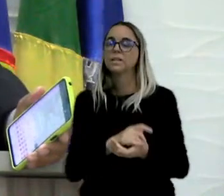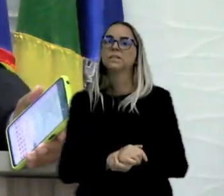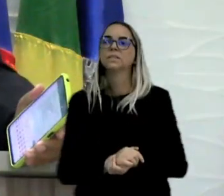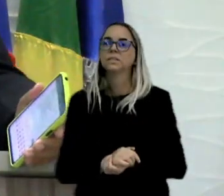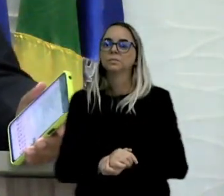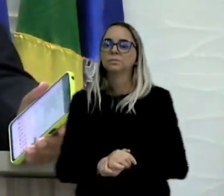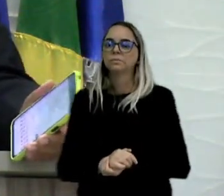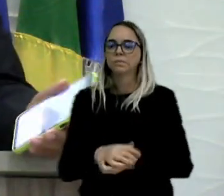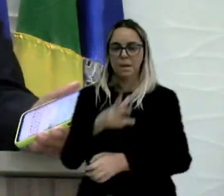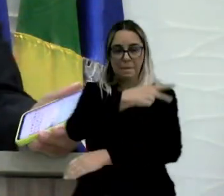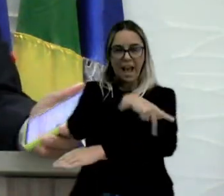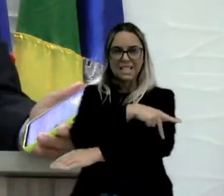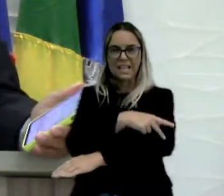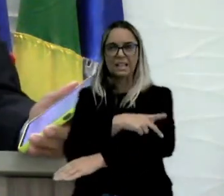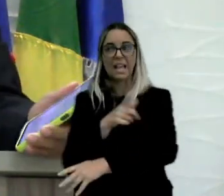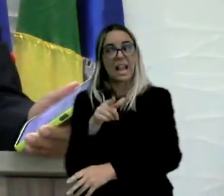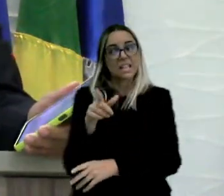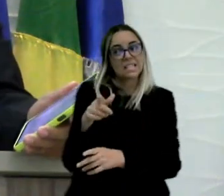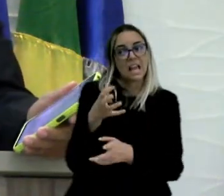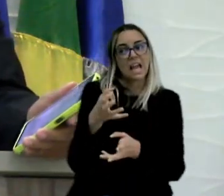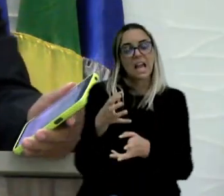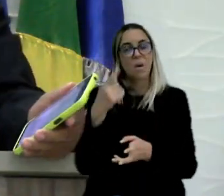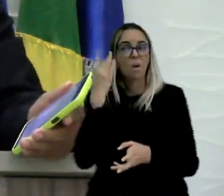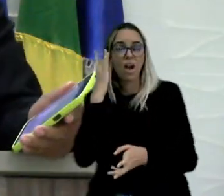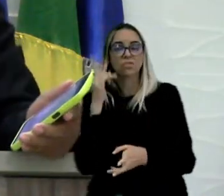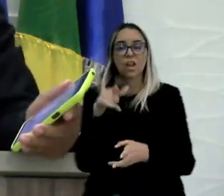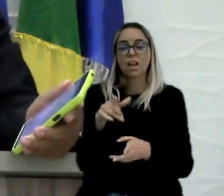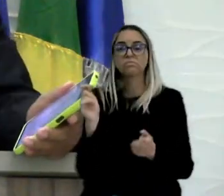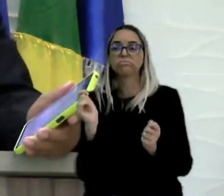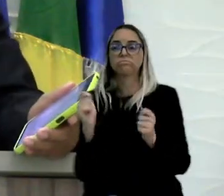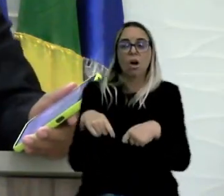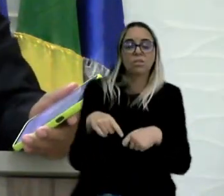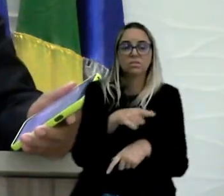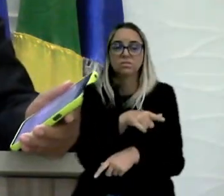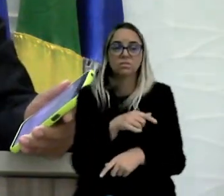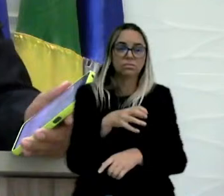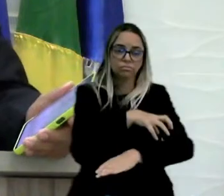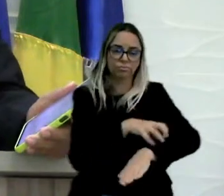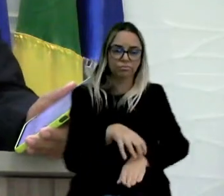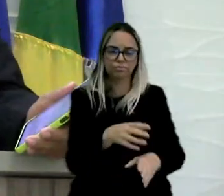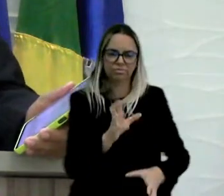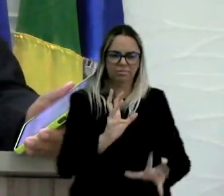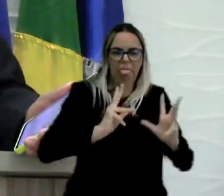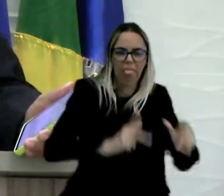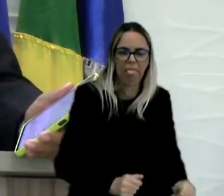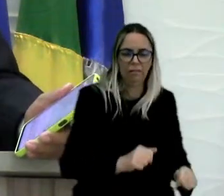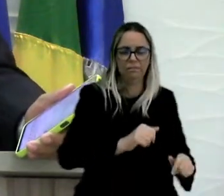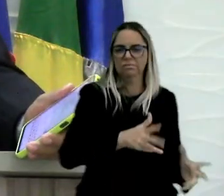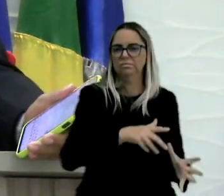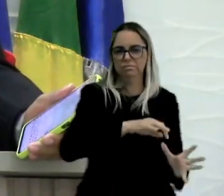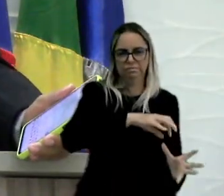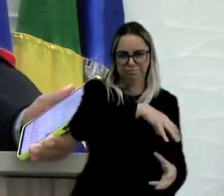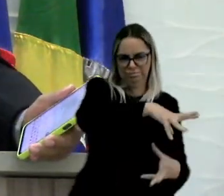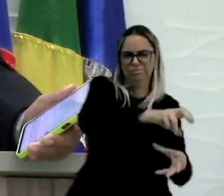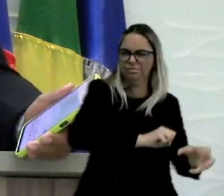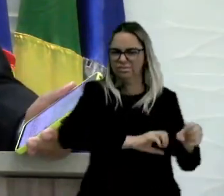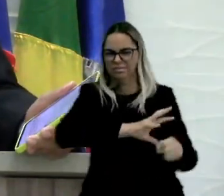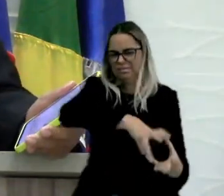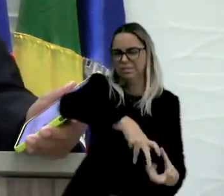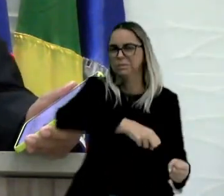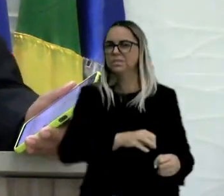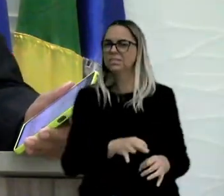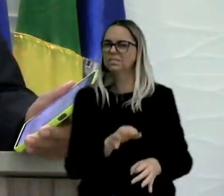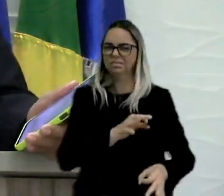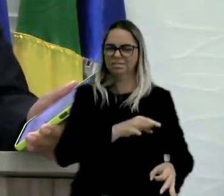derrubar as Praças eles são apaz para chequim de passar a máquina na estrada ali e arrancar aqueles cano que nem antigamente arrancaram para